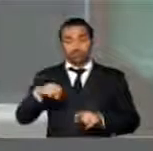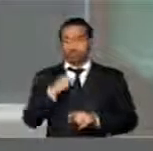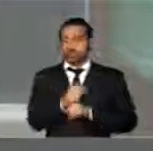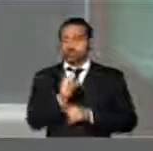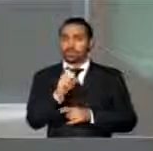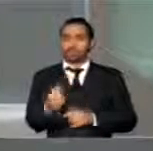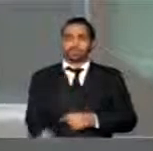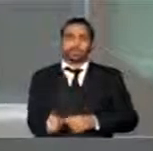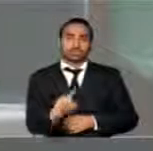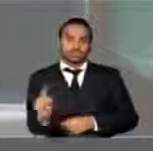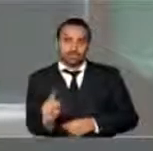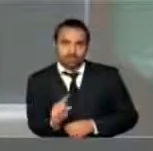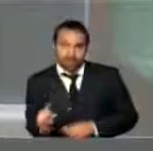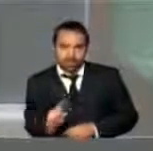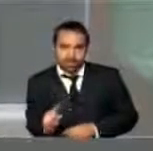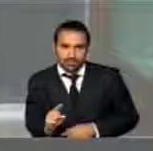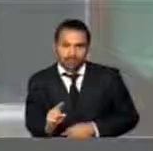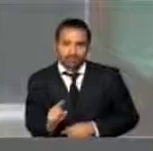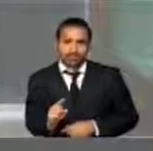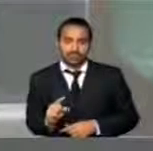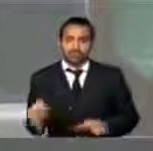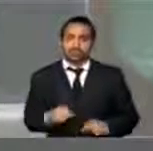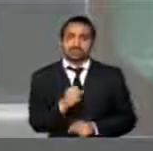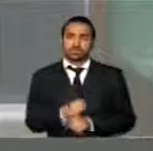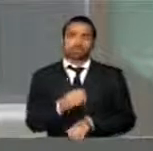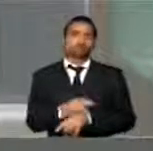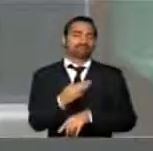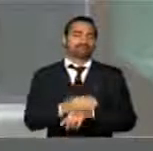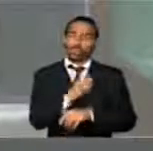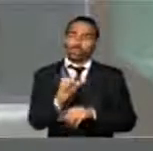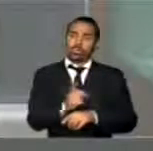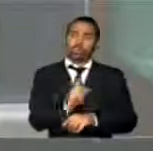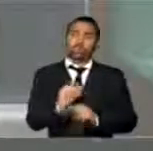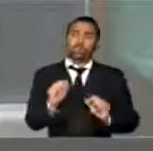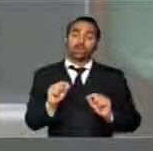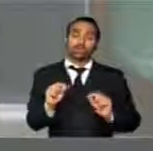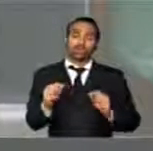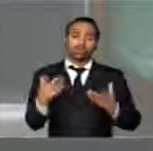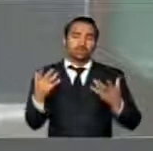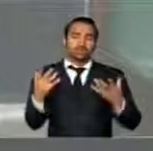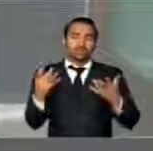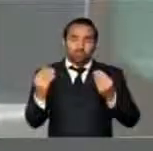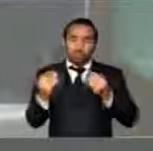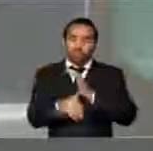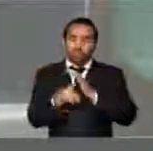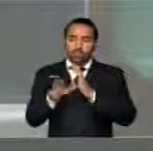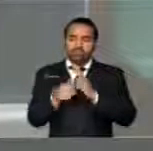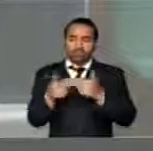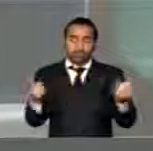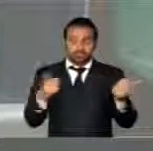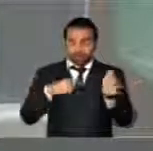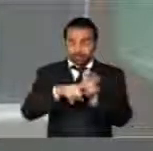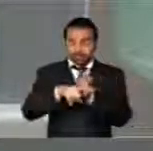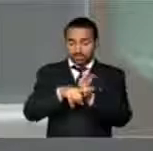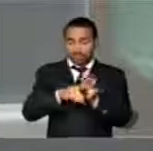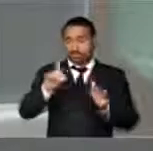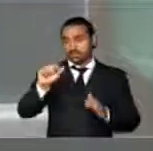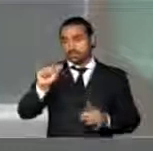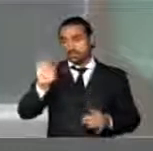aceita, a sociedade está intolerante, felizmente, com o problema do combate à corrupção. Estão aí as pesquisas, Datafolha,